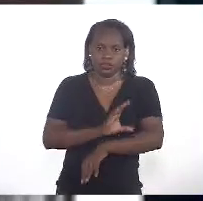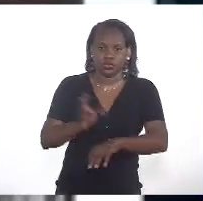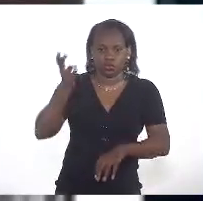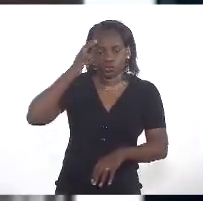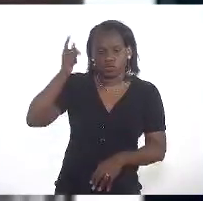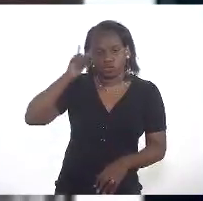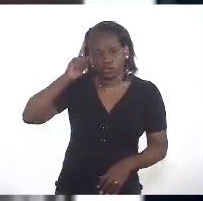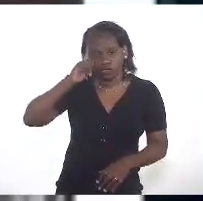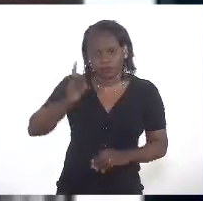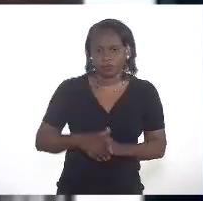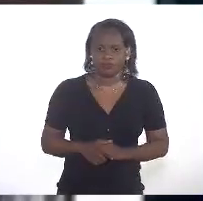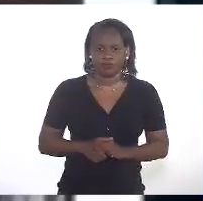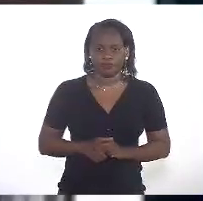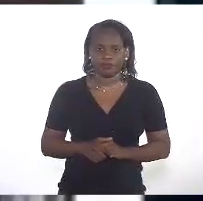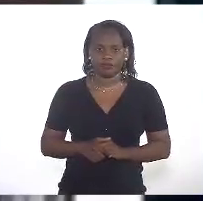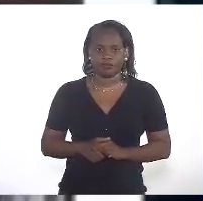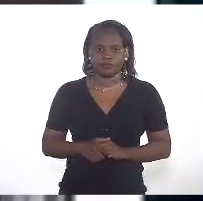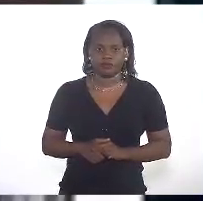dia.